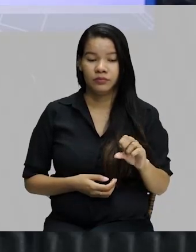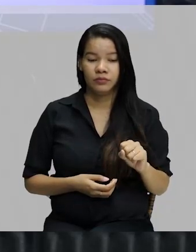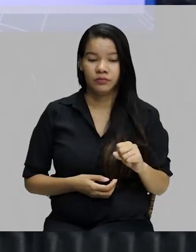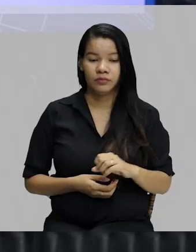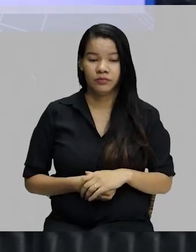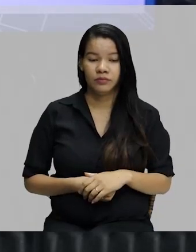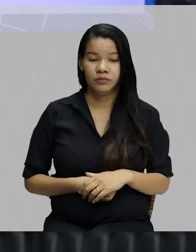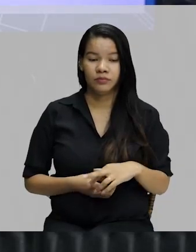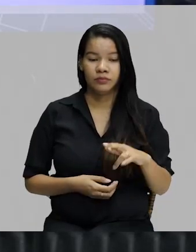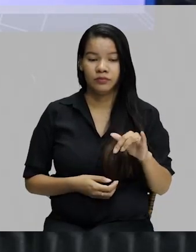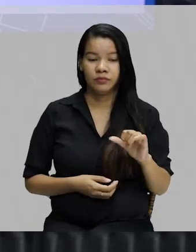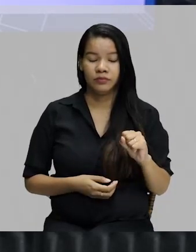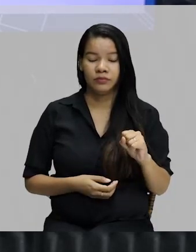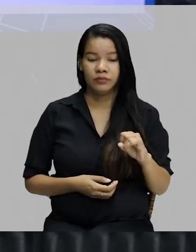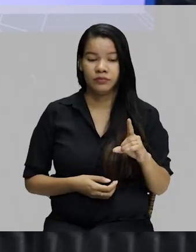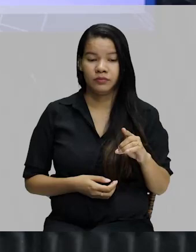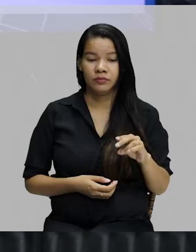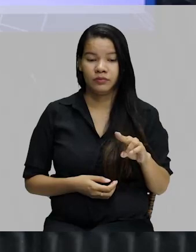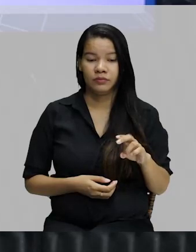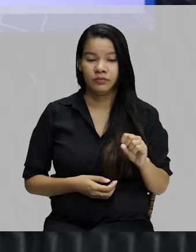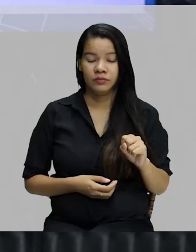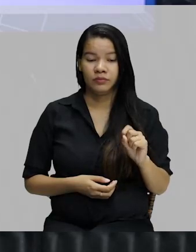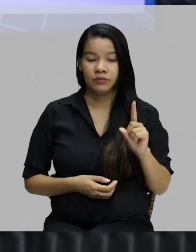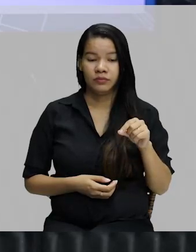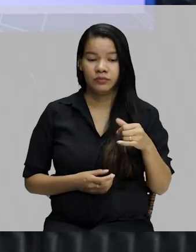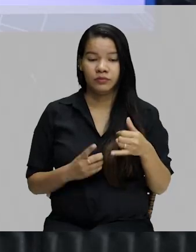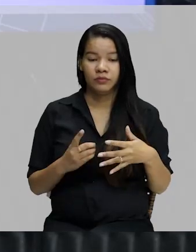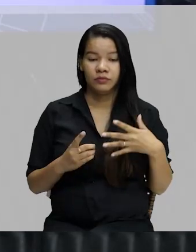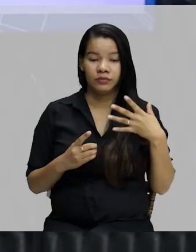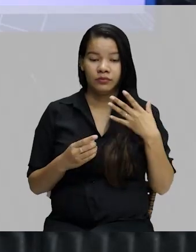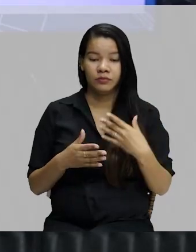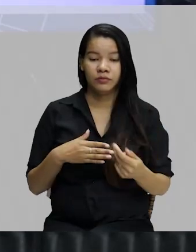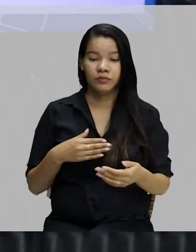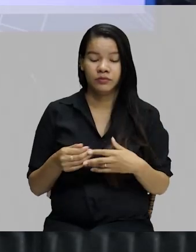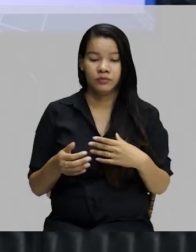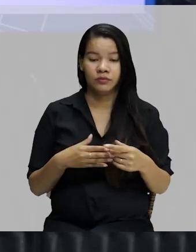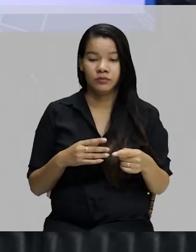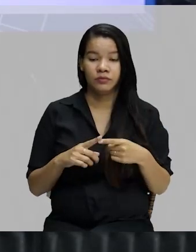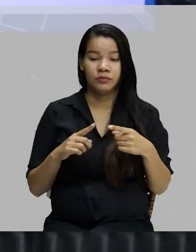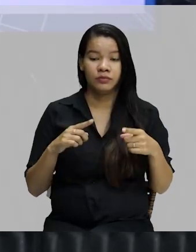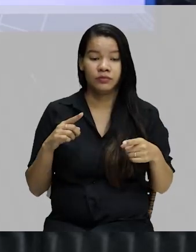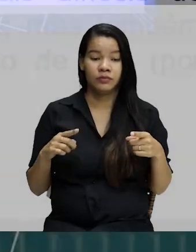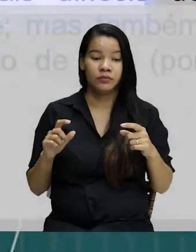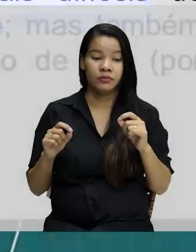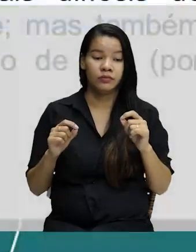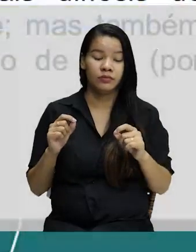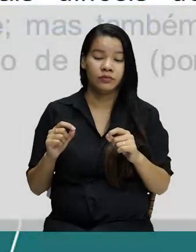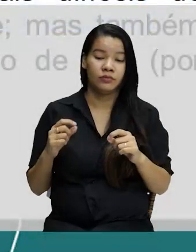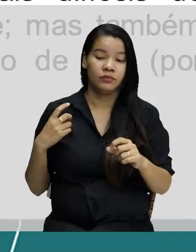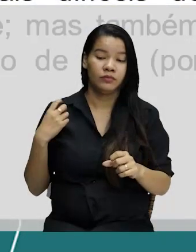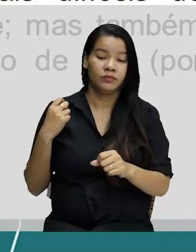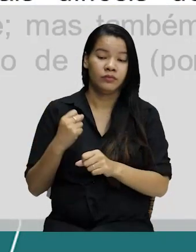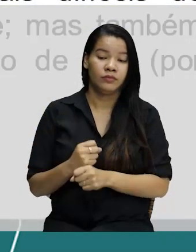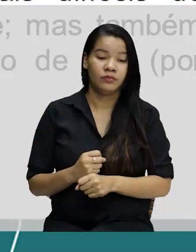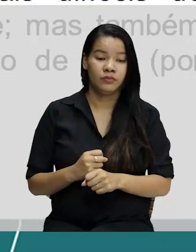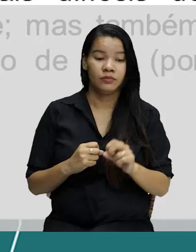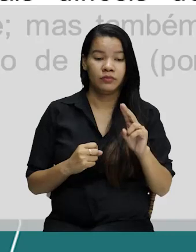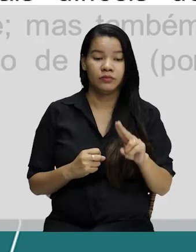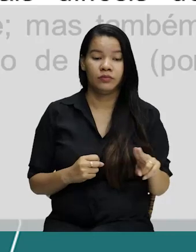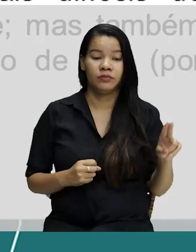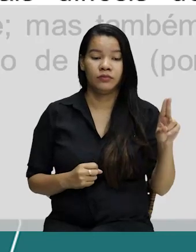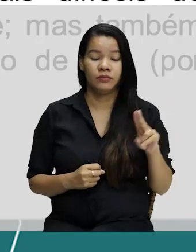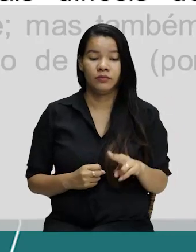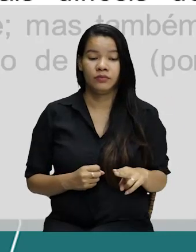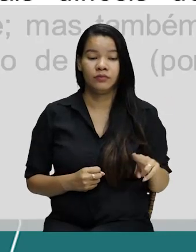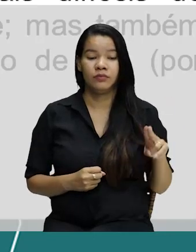radioativos. O resíduo radioativo é definido como qualquer material derivado do uso pacífico de energia